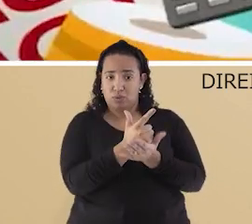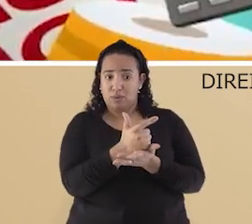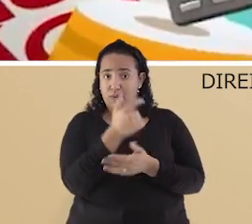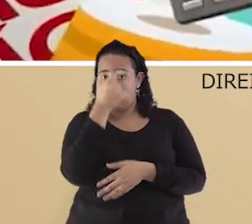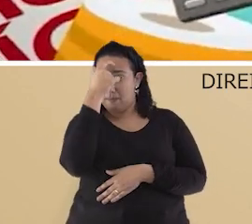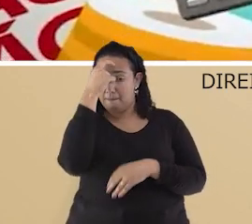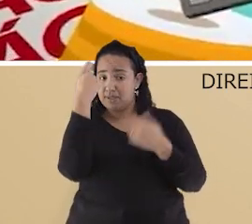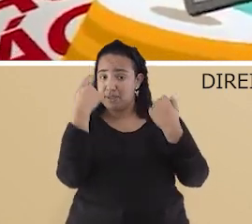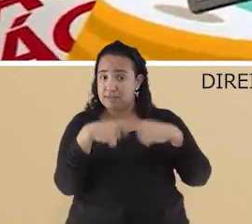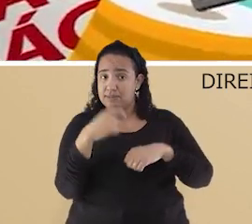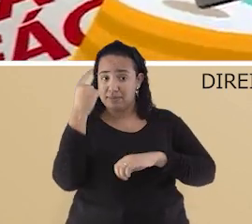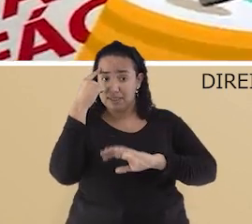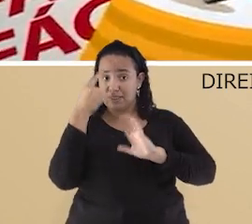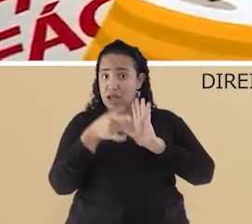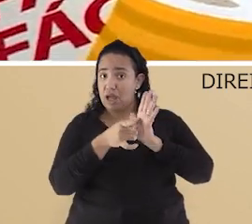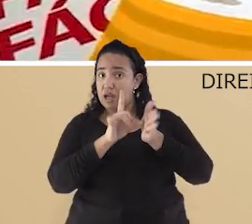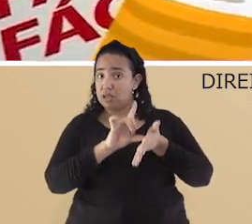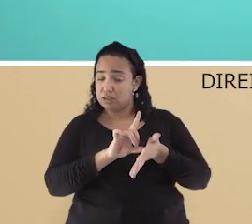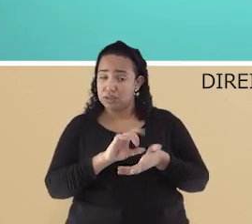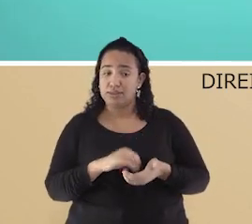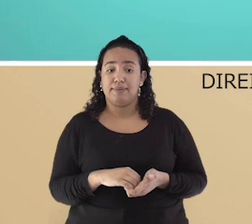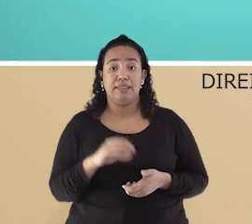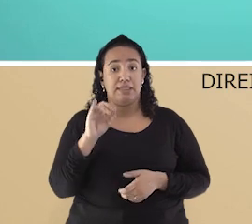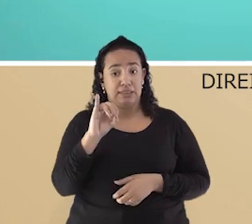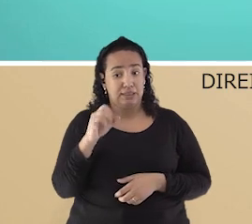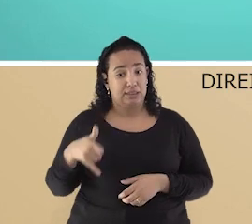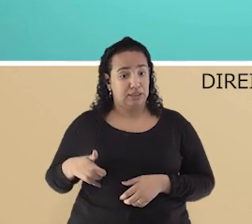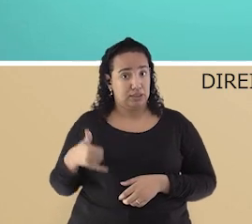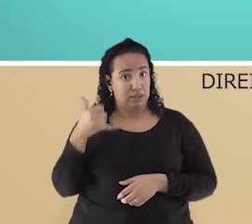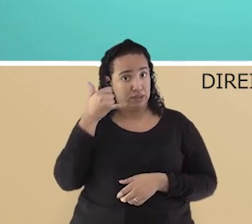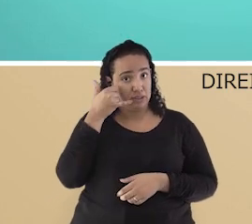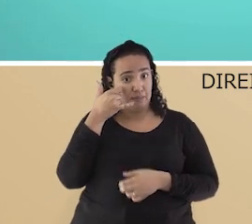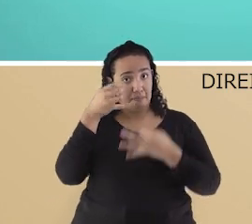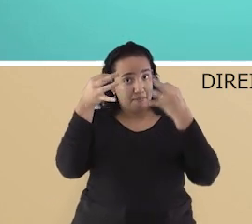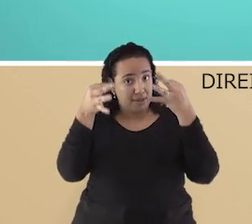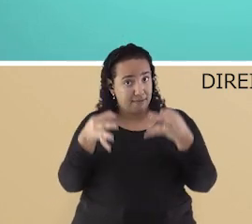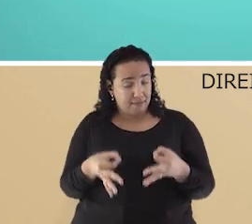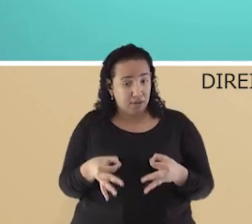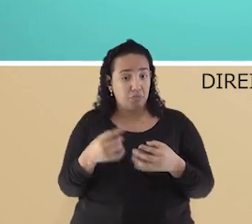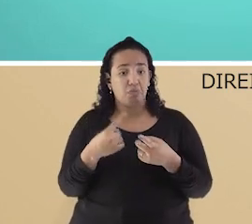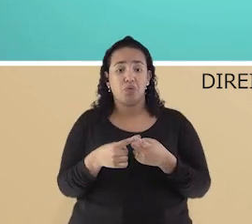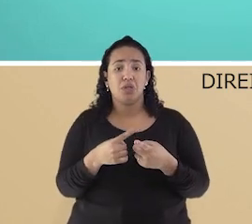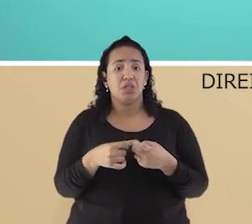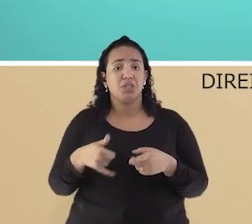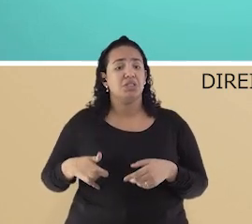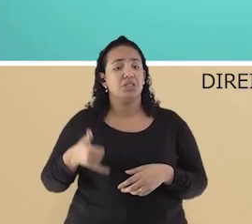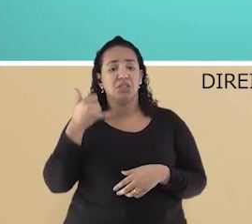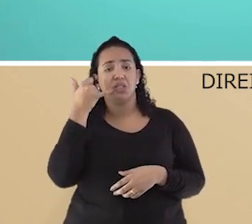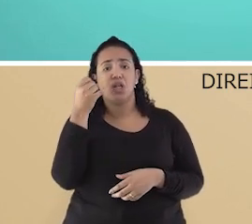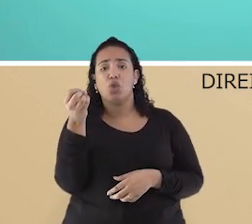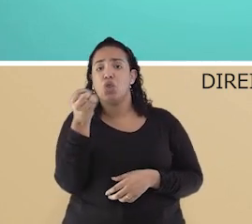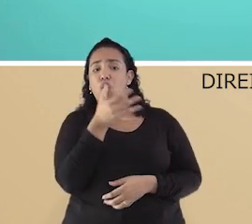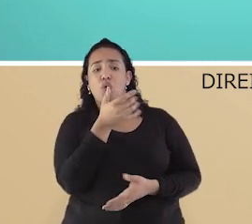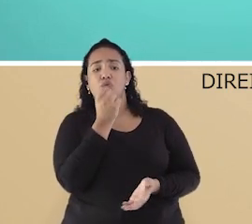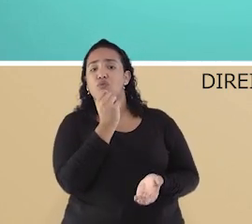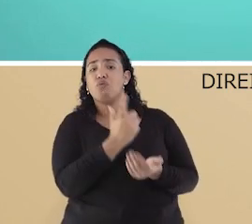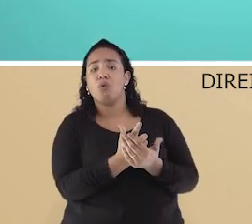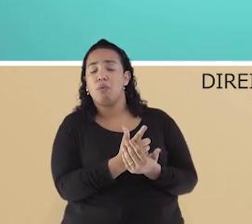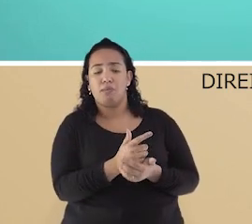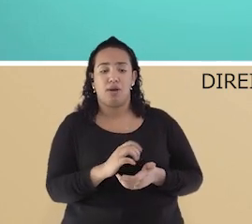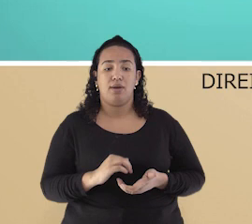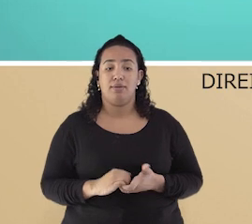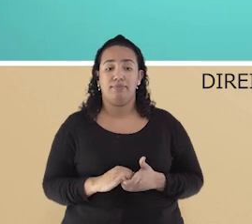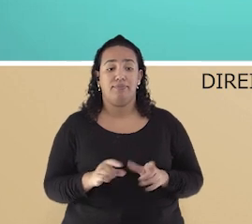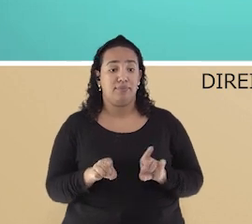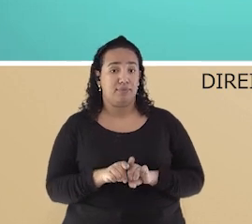consciente precisa pensar antes de trocar um celular. Se o aparelho está funcionando perfeitamente, por que comprar um celular novo?